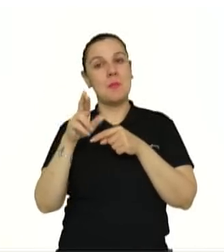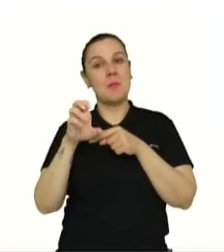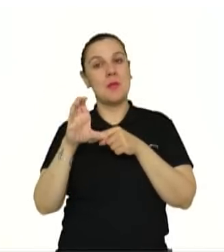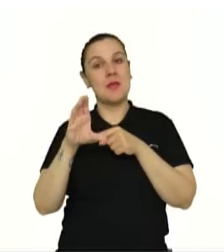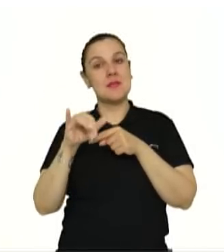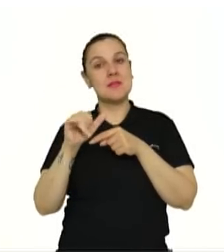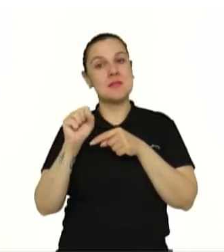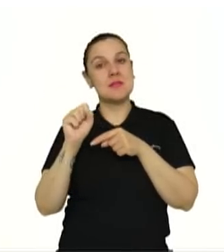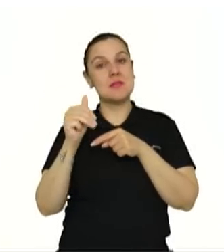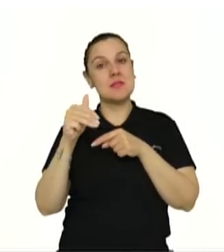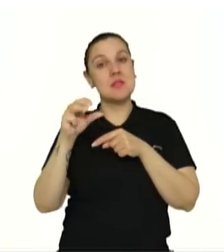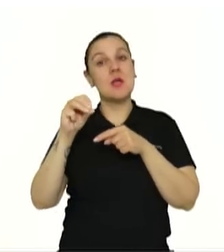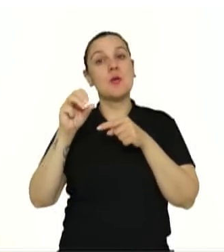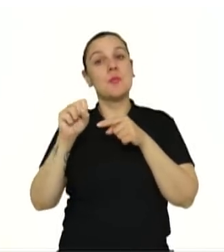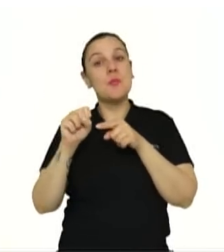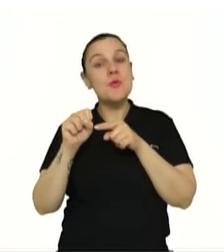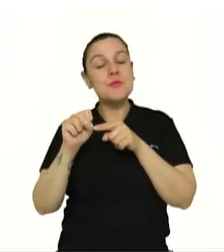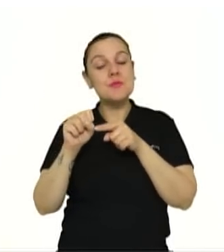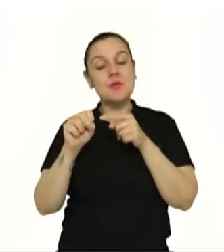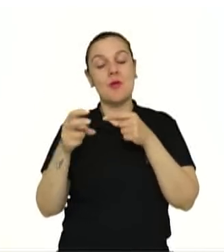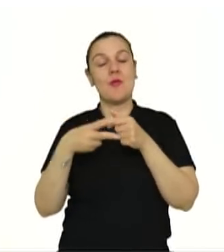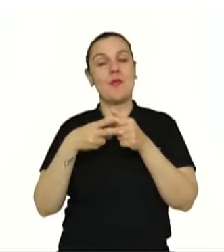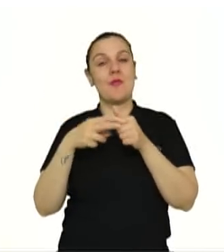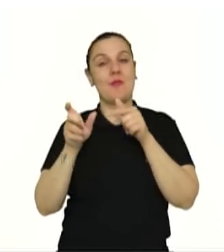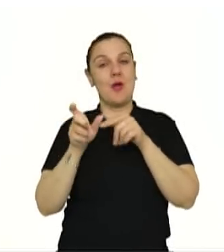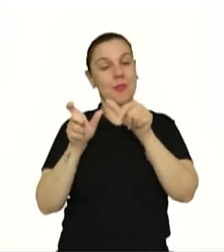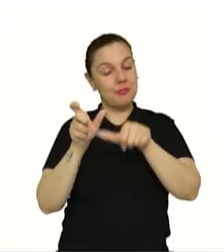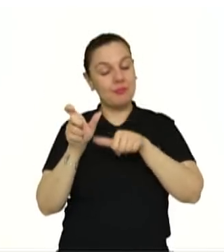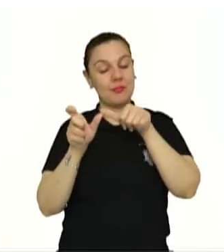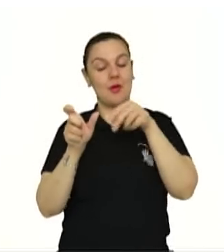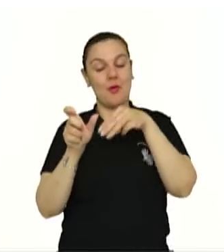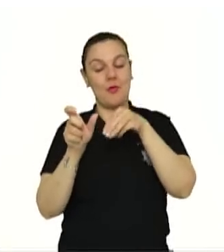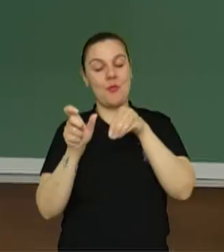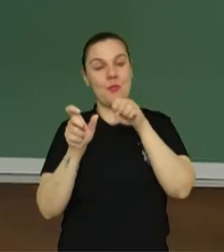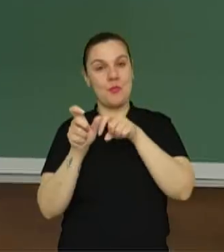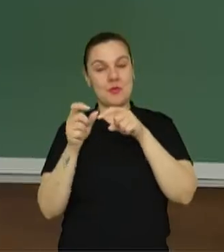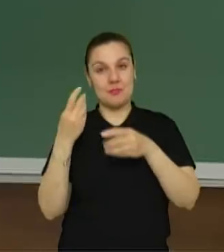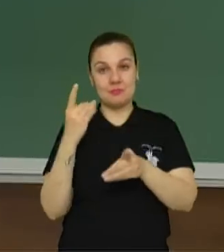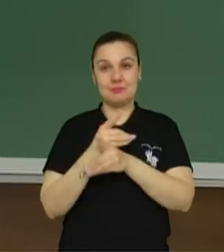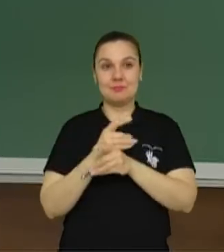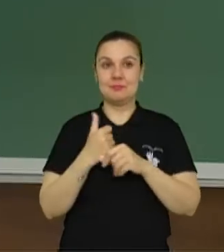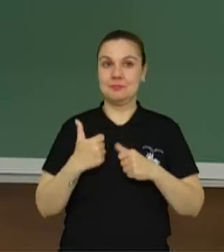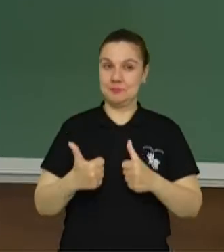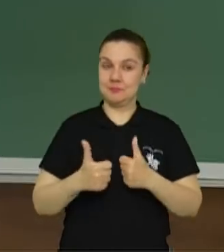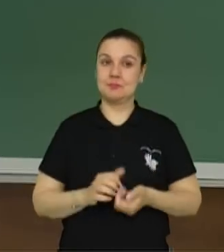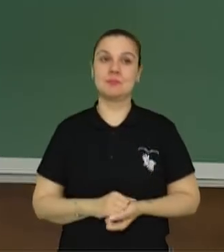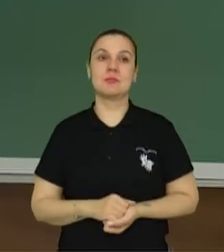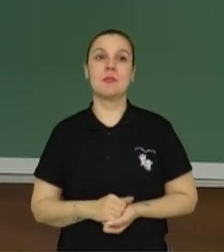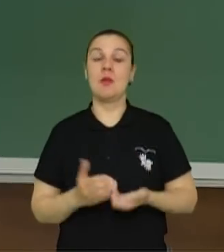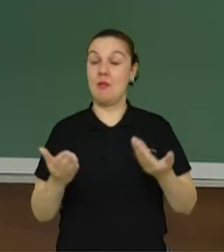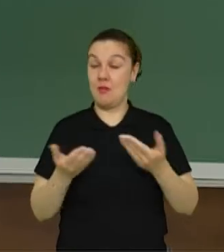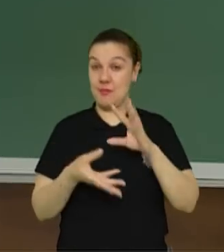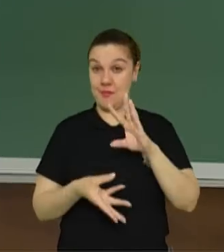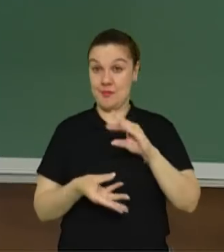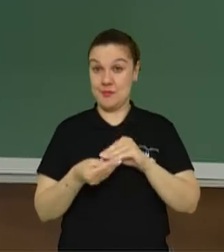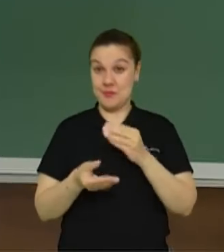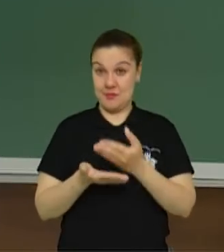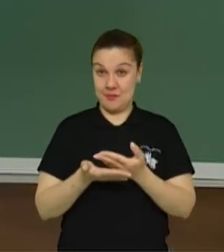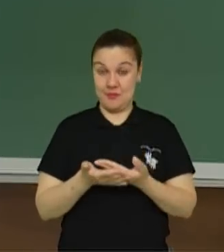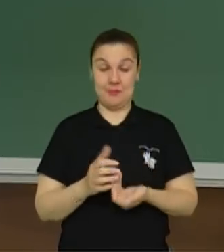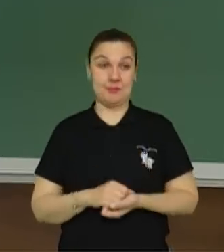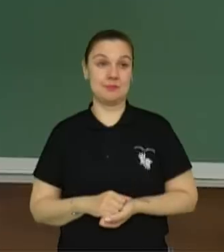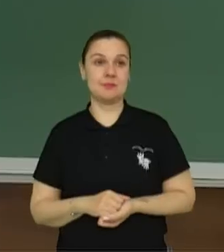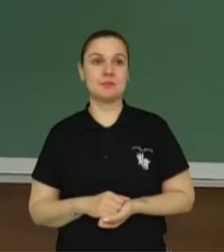Quem precisamos? Nós precisamos. Então, a gente conseguia fazer a identificação. Bacana? E agora, resumindo a